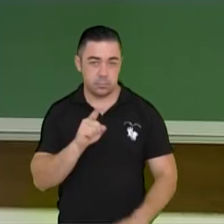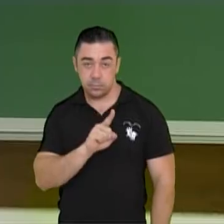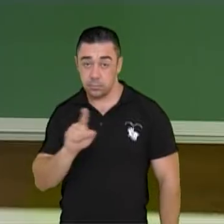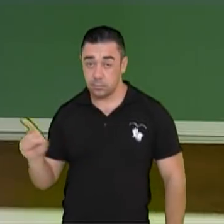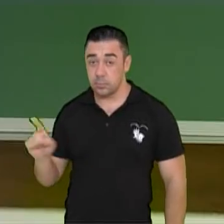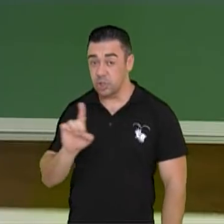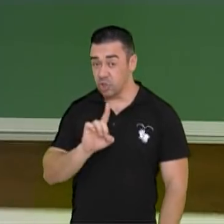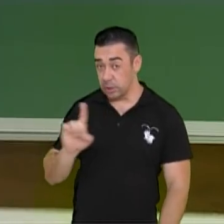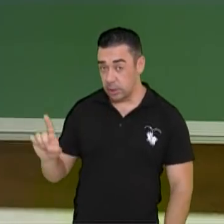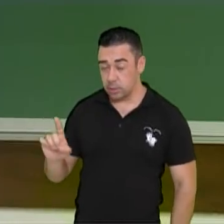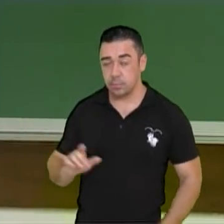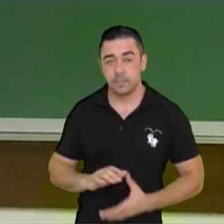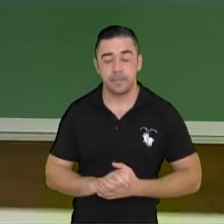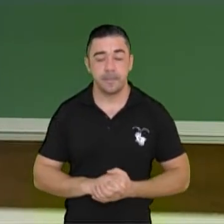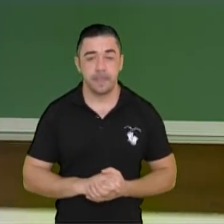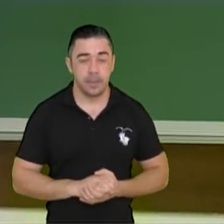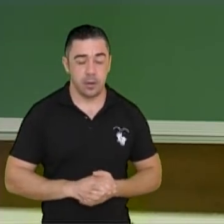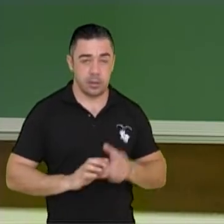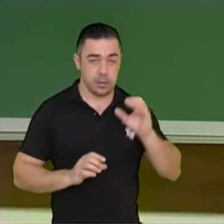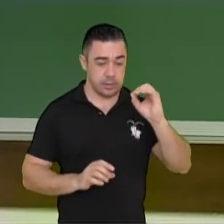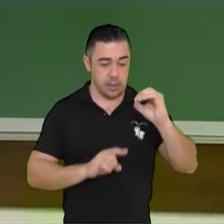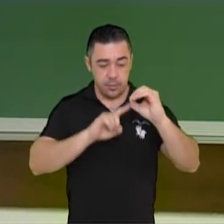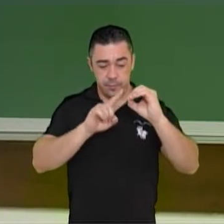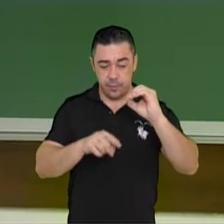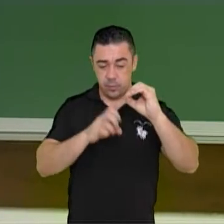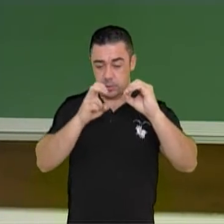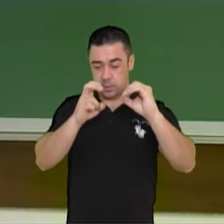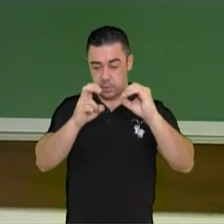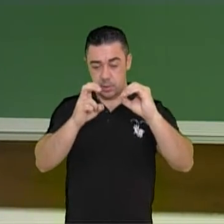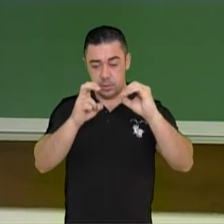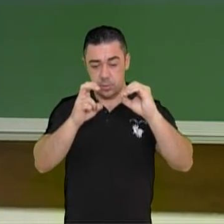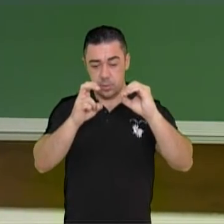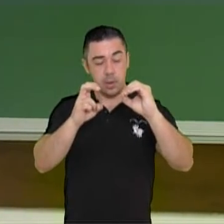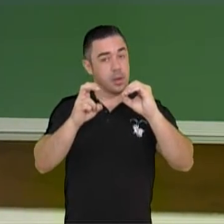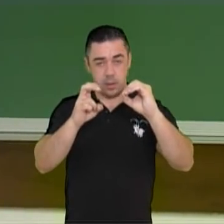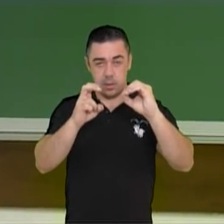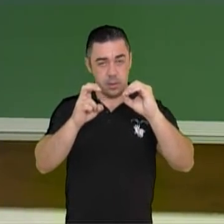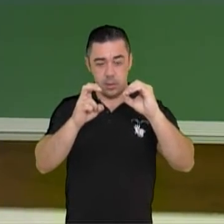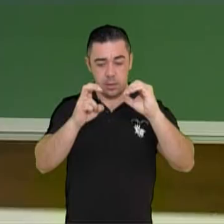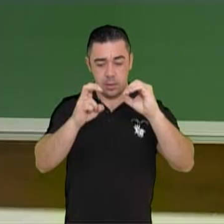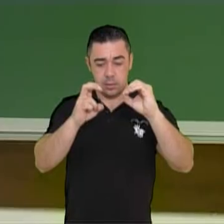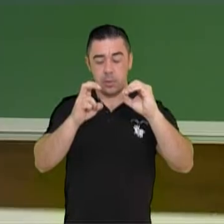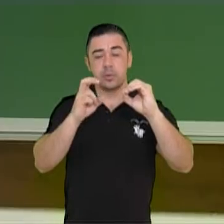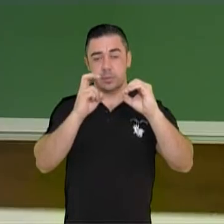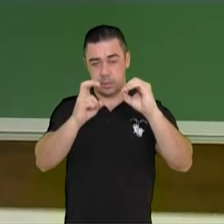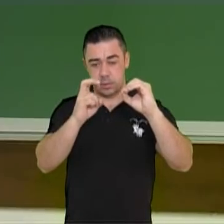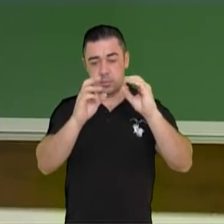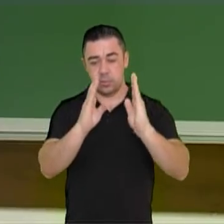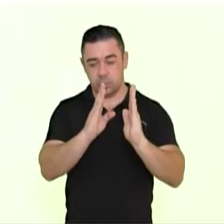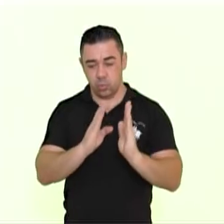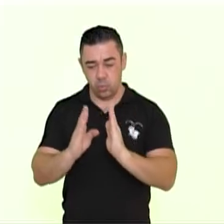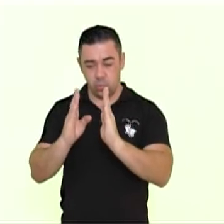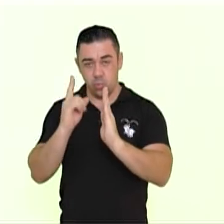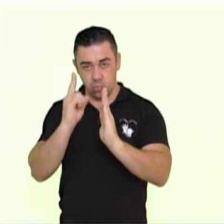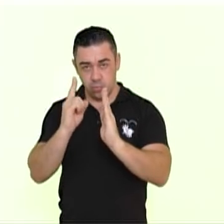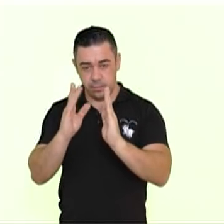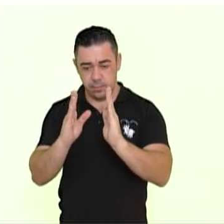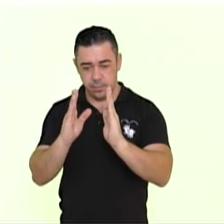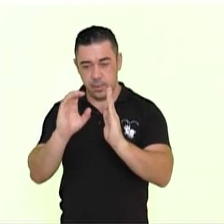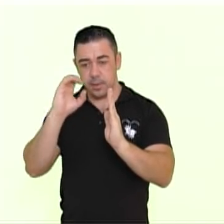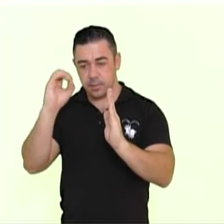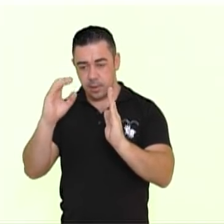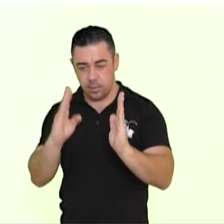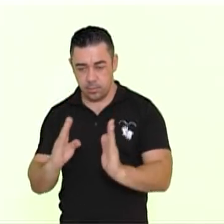a direita. Então, ela sai daqui, ó, onde ela estava entre o 0 e 5, e anda 2 casas para frente, ela vai ficar